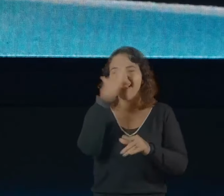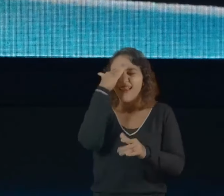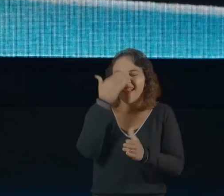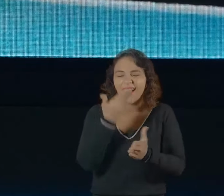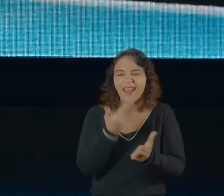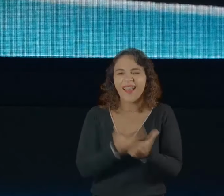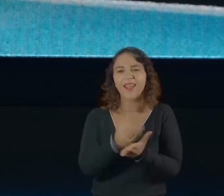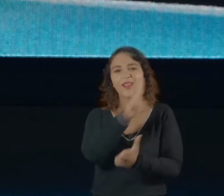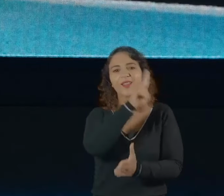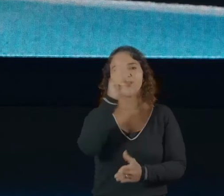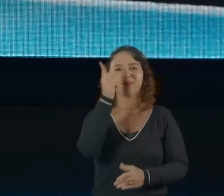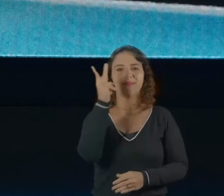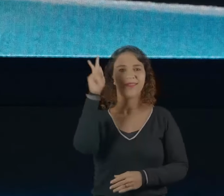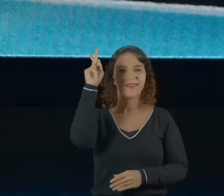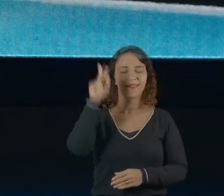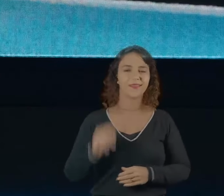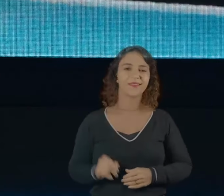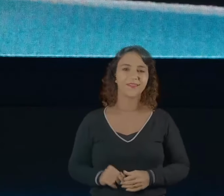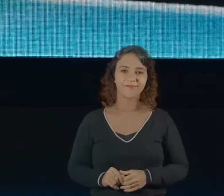Então, meu querido,